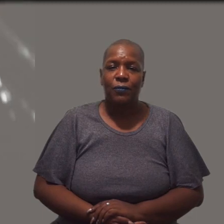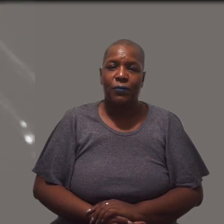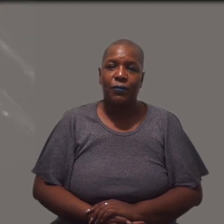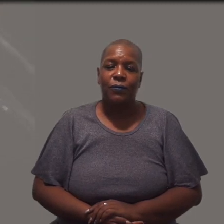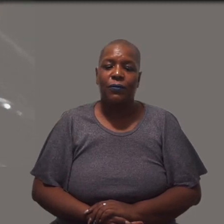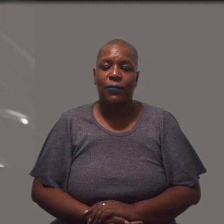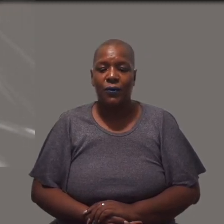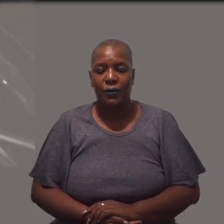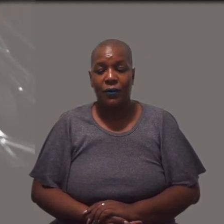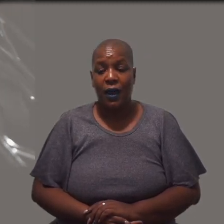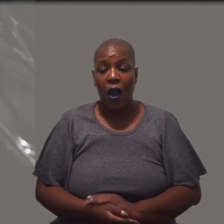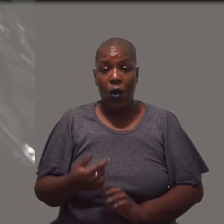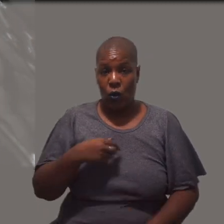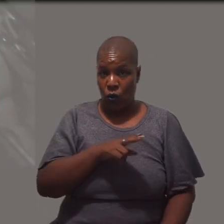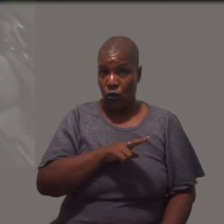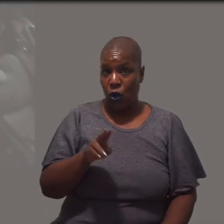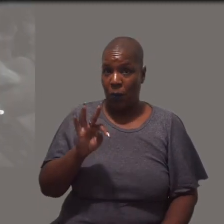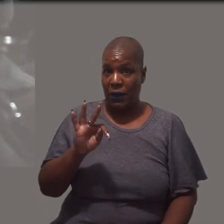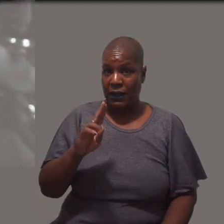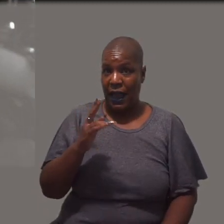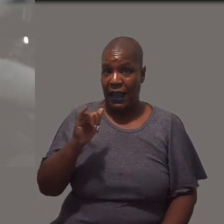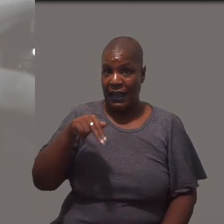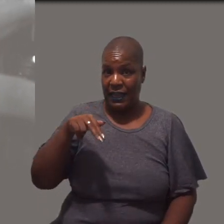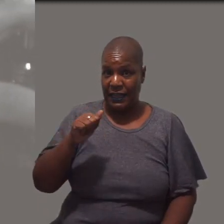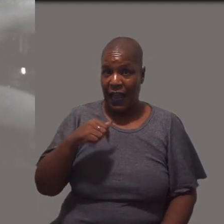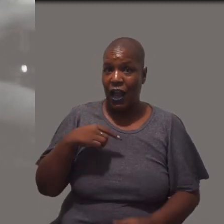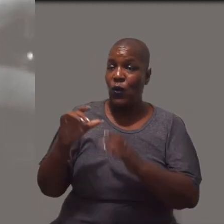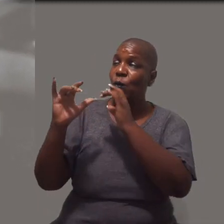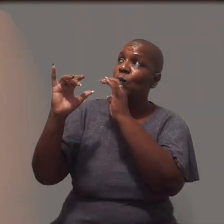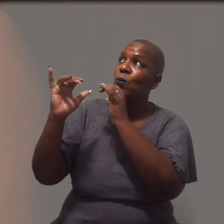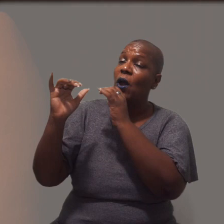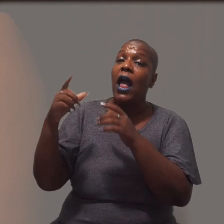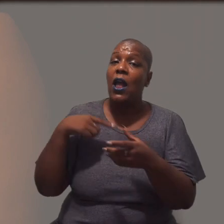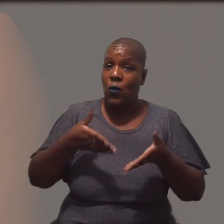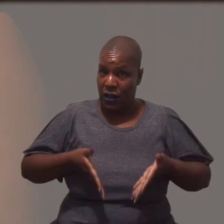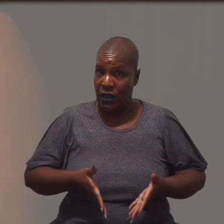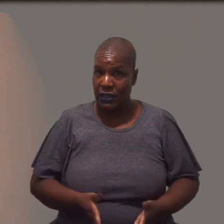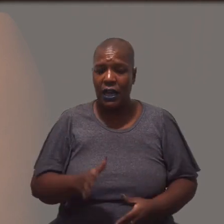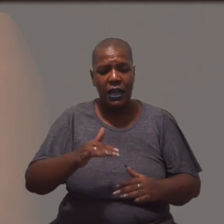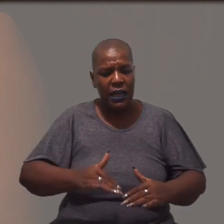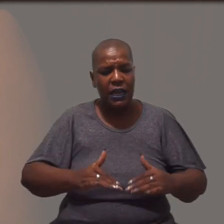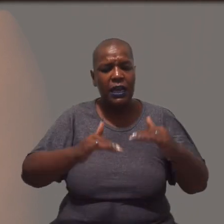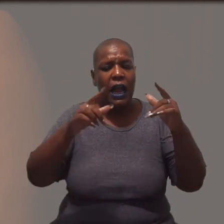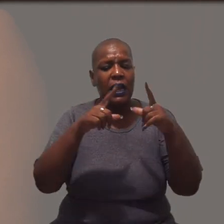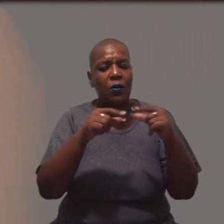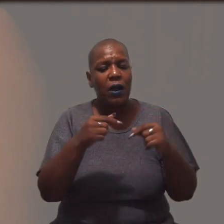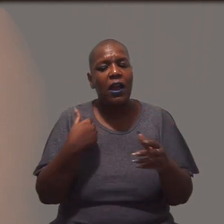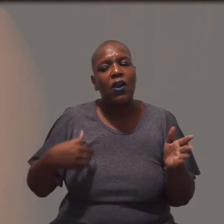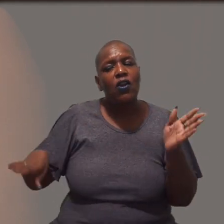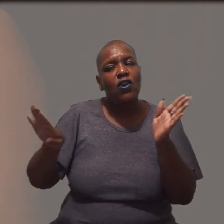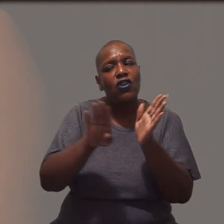topo da cabeça e usa óculos. Eu me chamo Tainá Nóbrega, eu sou trompetista, nascida e criada aqui em Brasília. Eu cheguei